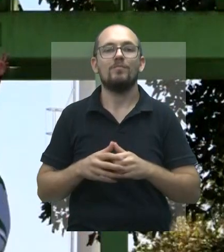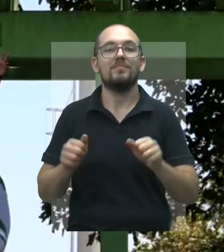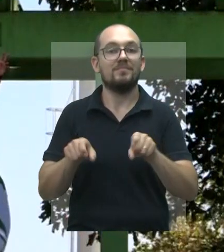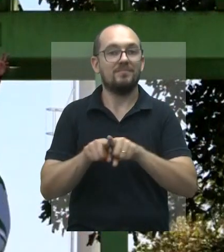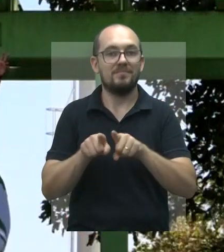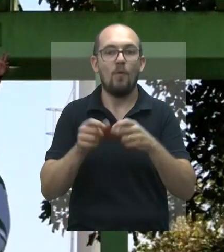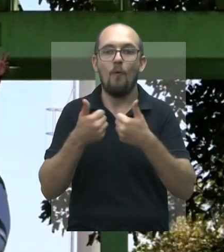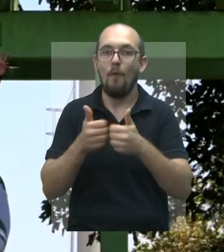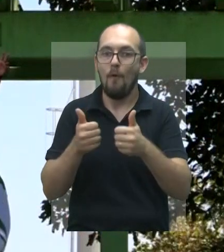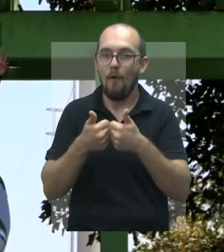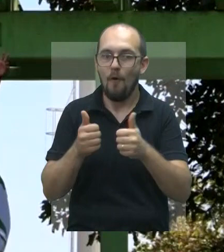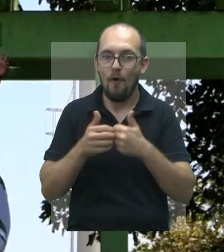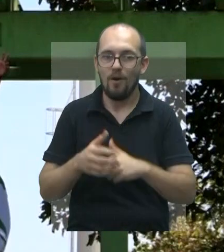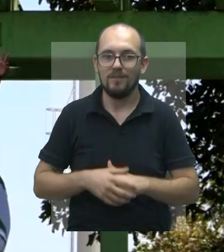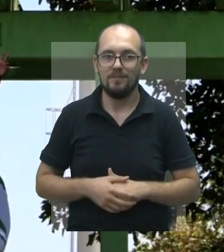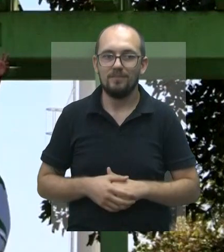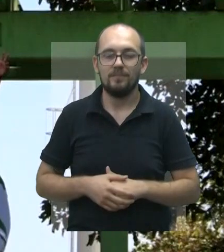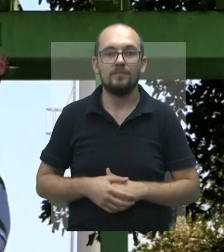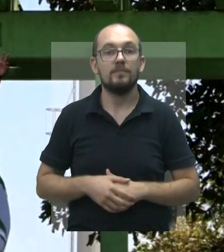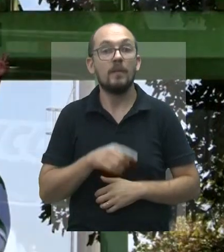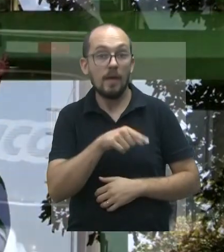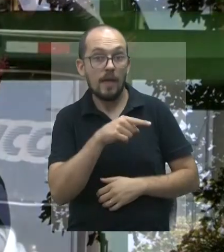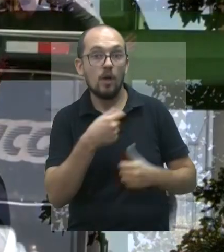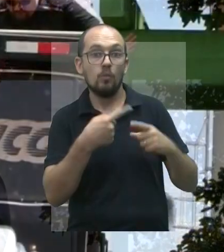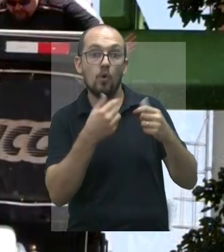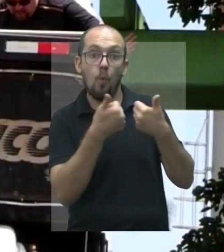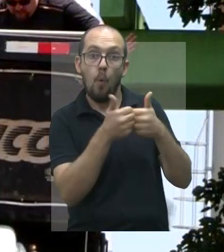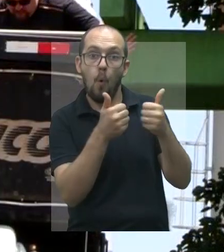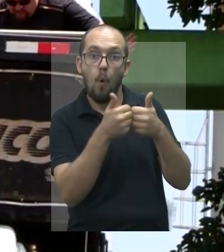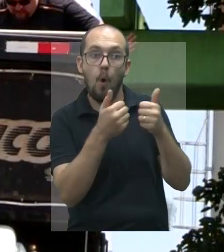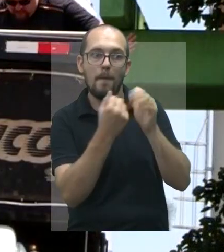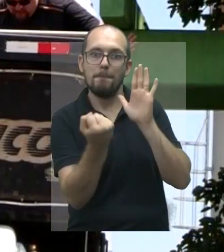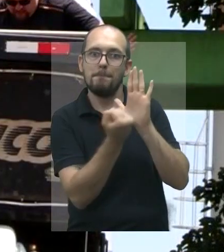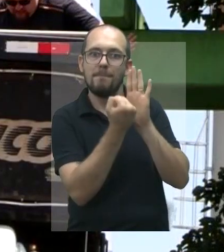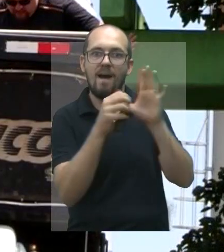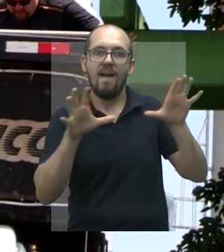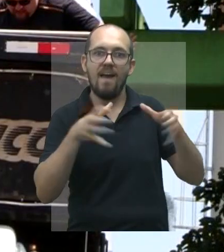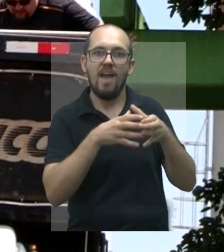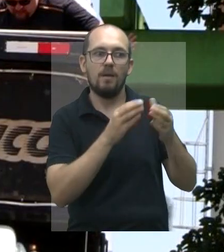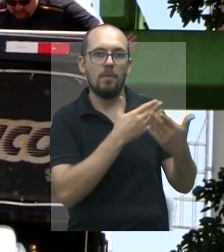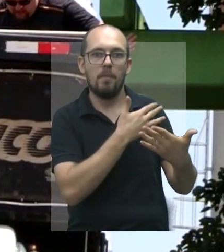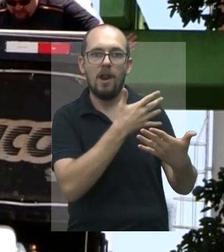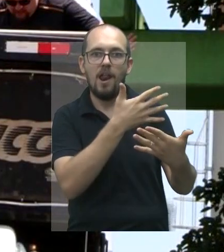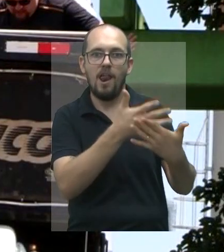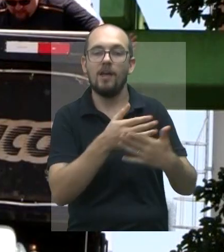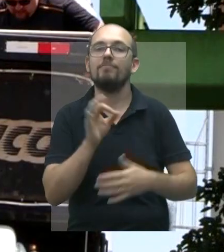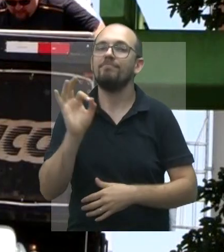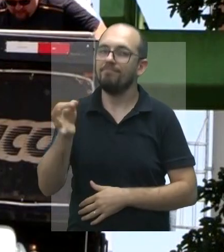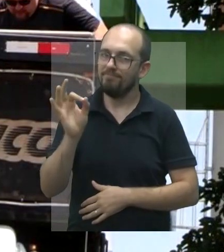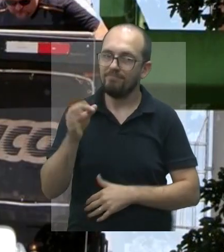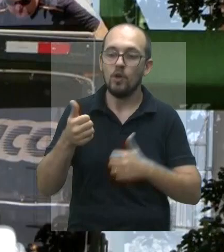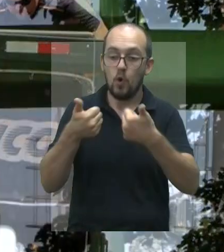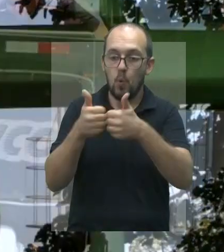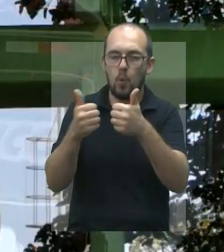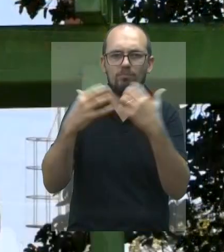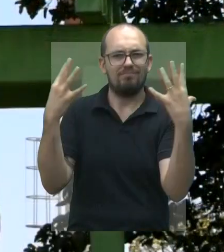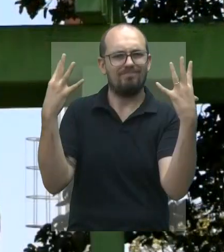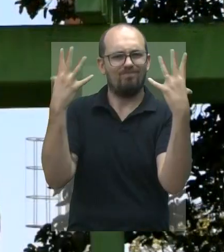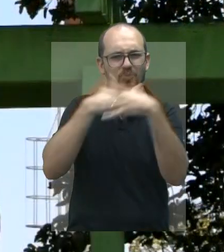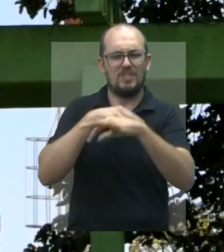esse saindo que foi do estádio. O símbolo, né? O símbolo da equipe durante essa jornada aí do campeonato. Exatamente, um ônibus aí